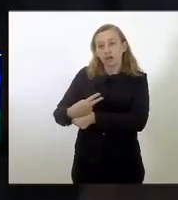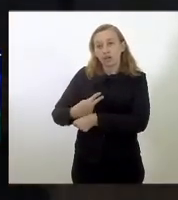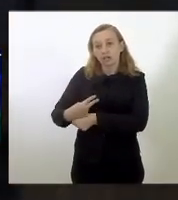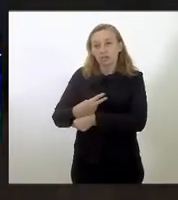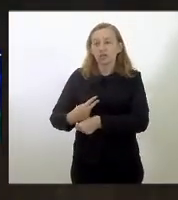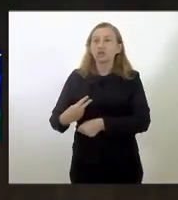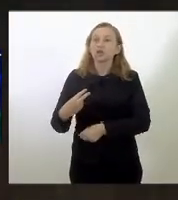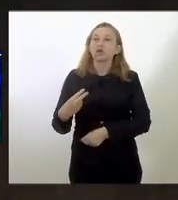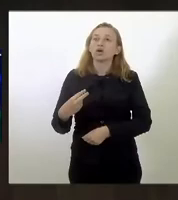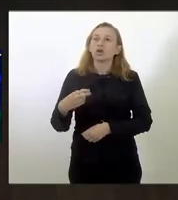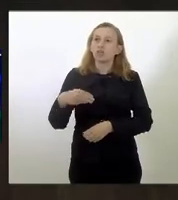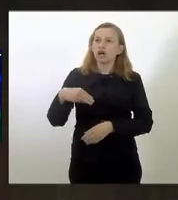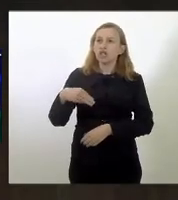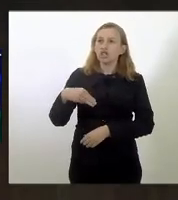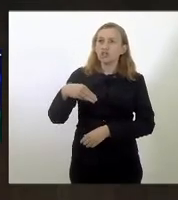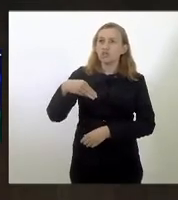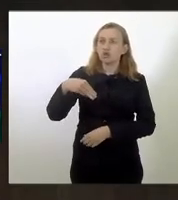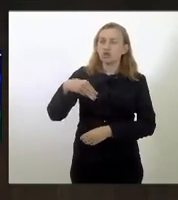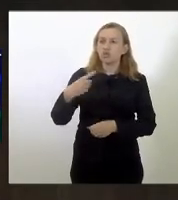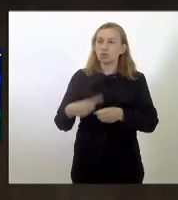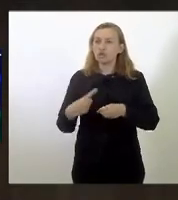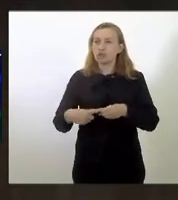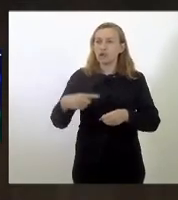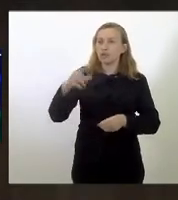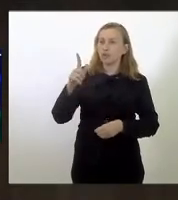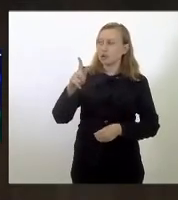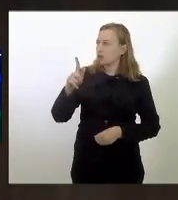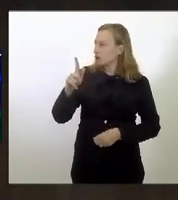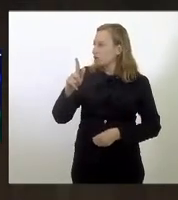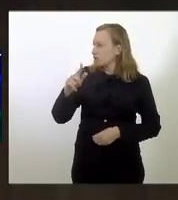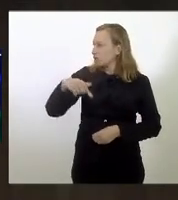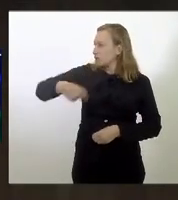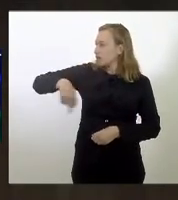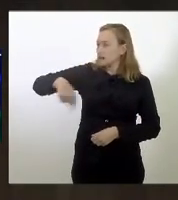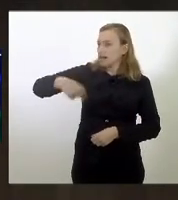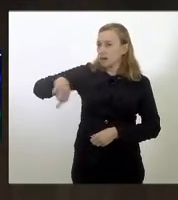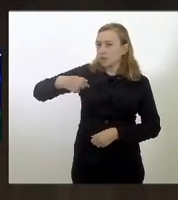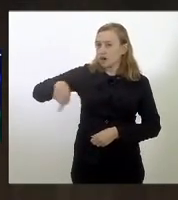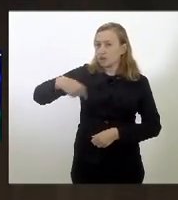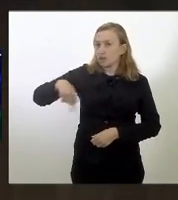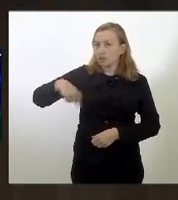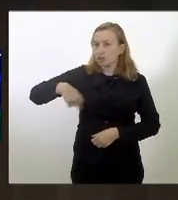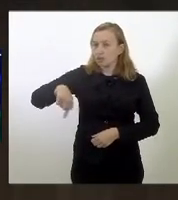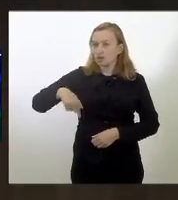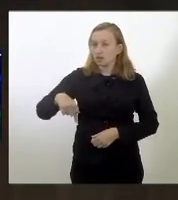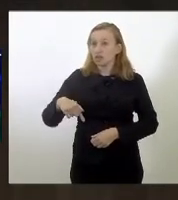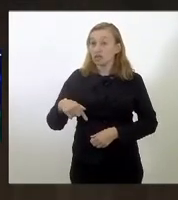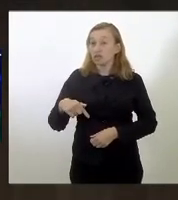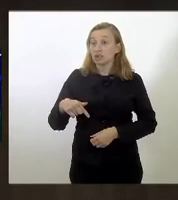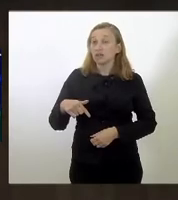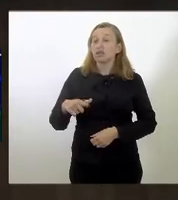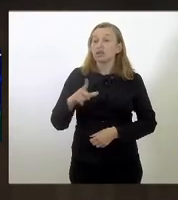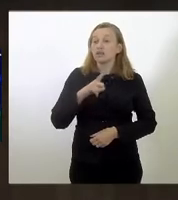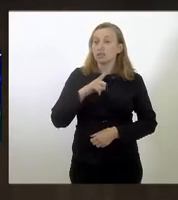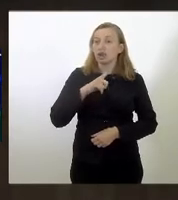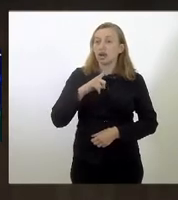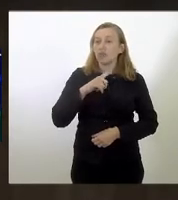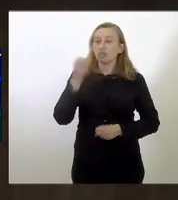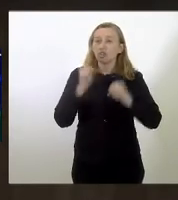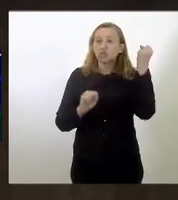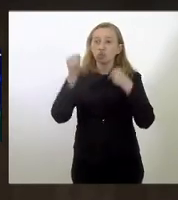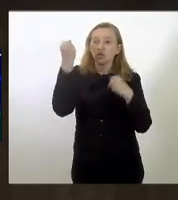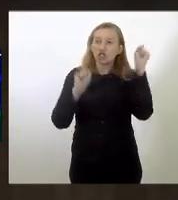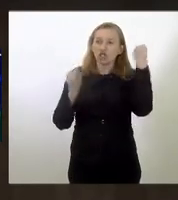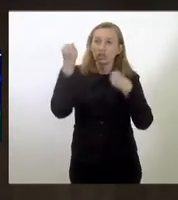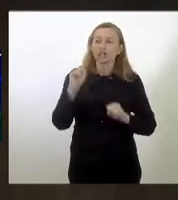município de Quissamã existe uma indústria de pescado que gera 120 empregos. No passado, o